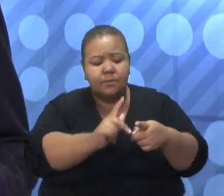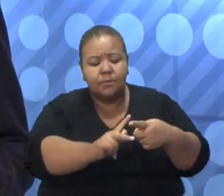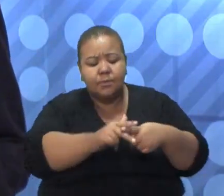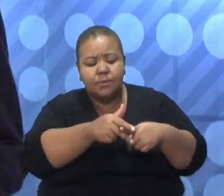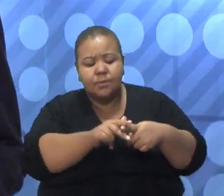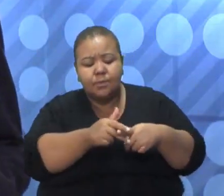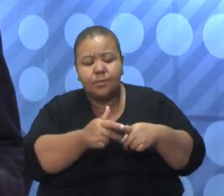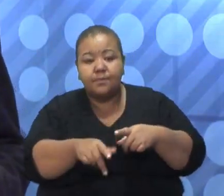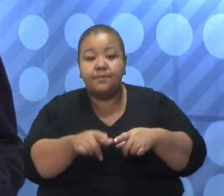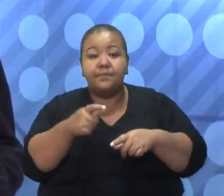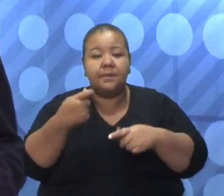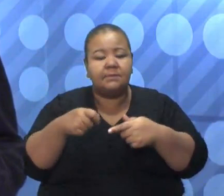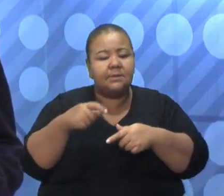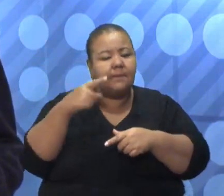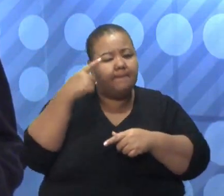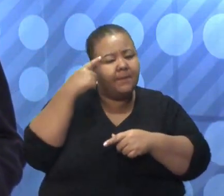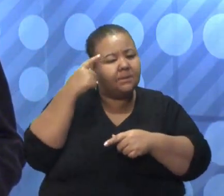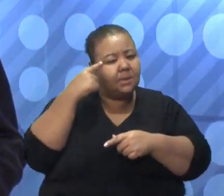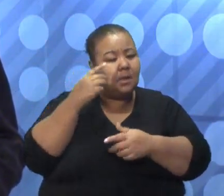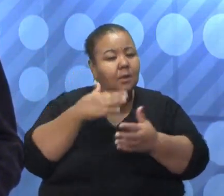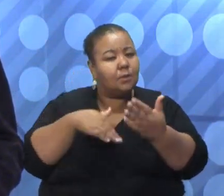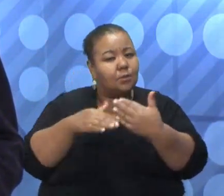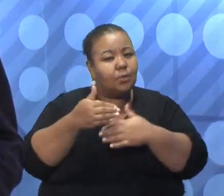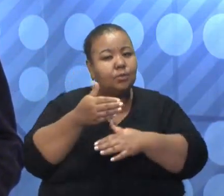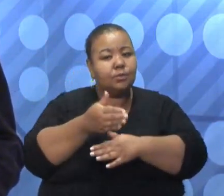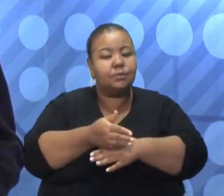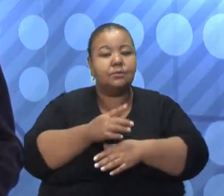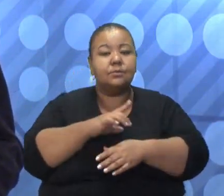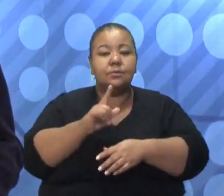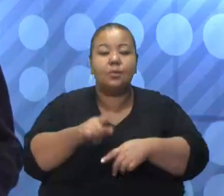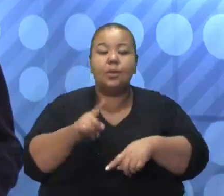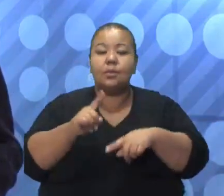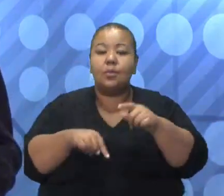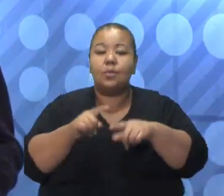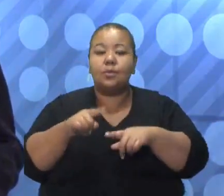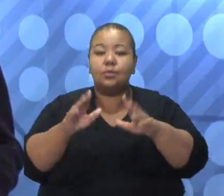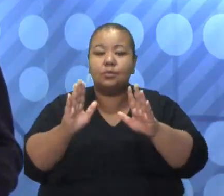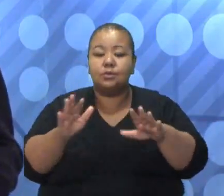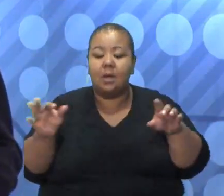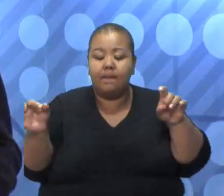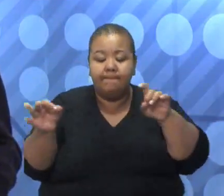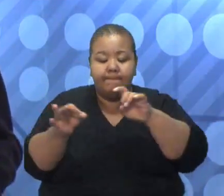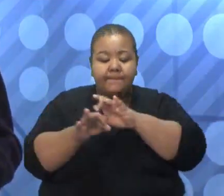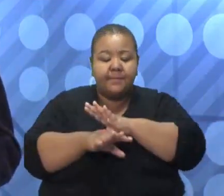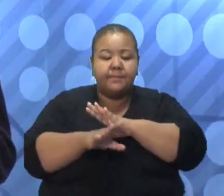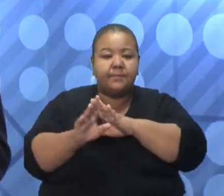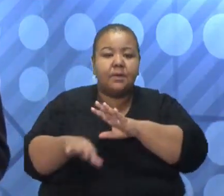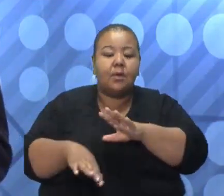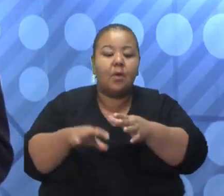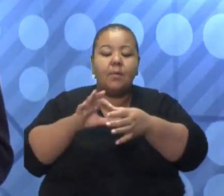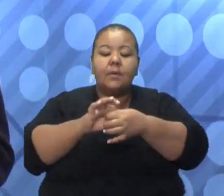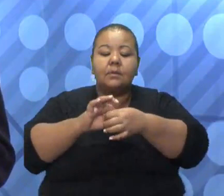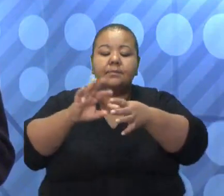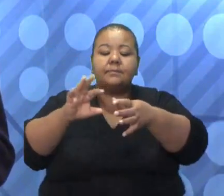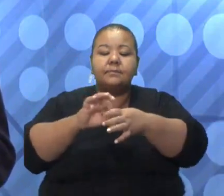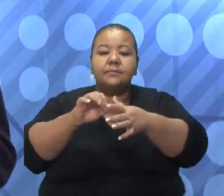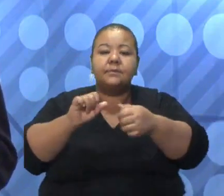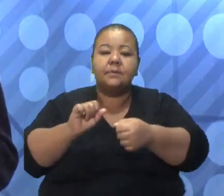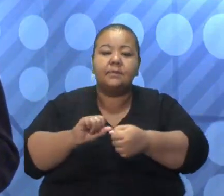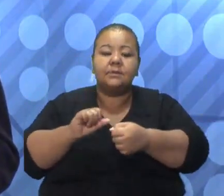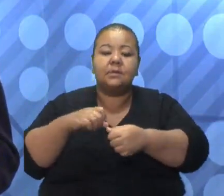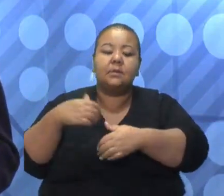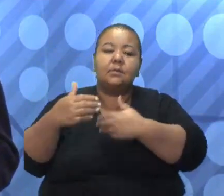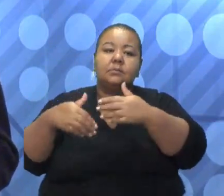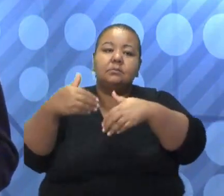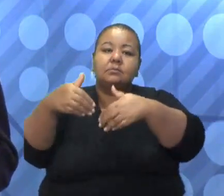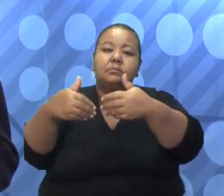então tem que pensar em todos esses processos. Quando eu tenho o produto acabado, como é que ele vai ser disponibilizado para ser processado de repente ou,